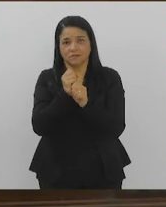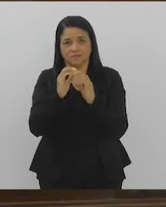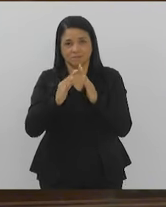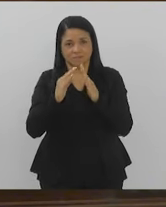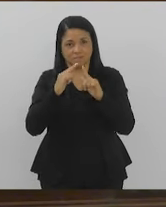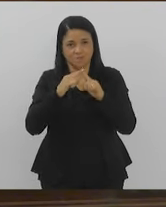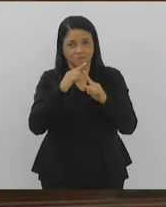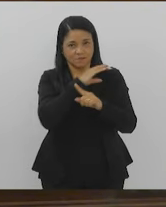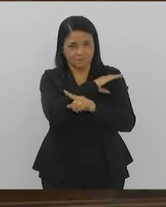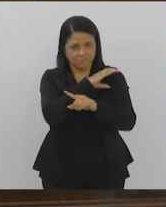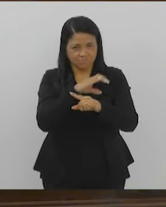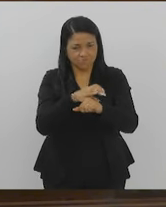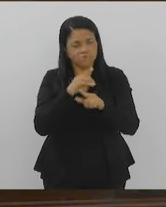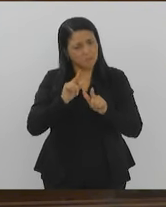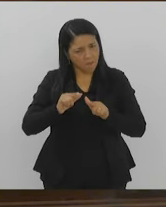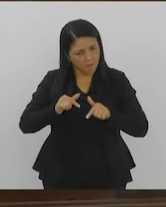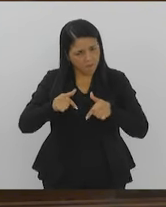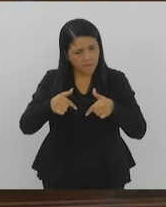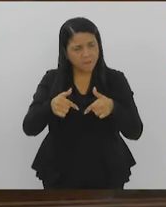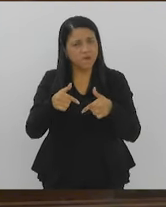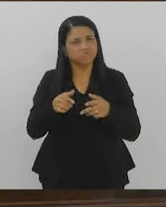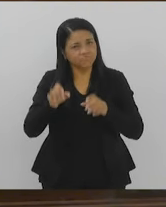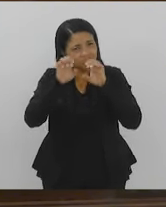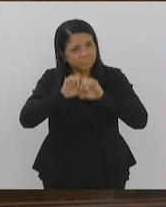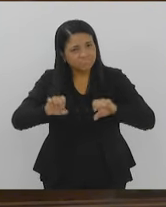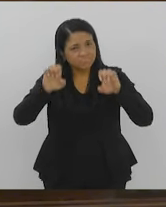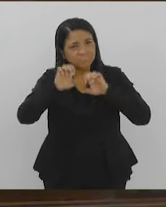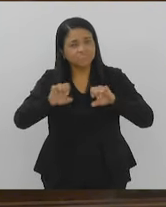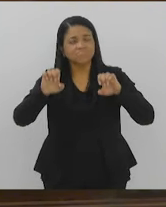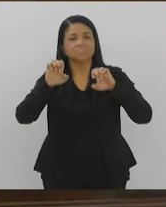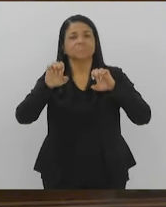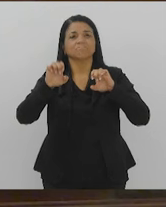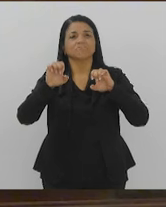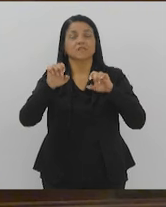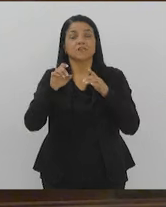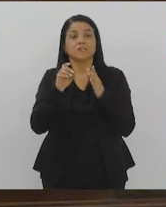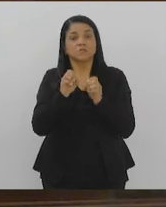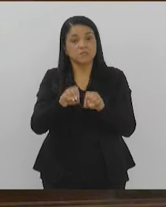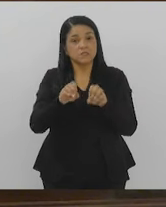muito o que realizar no Evangelho, discipulado e ensino da palavra.